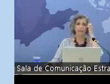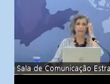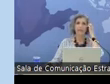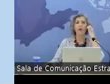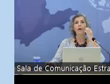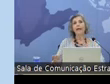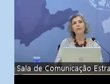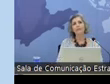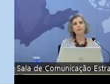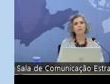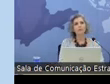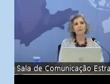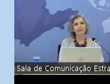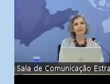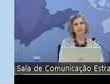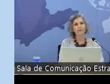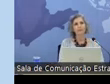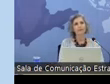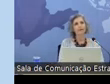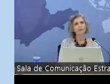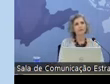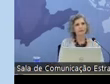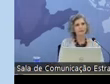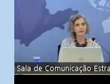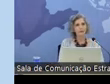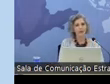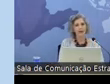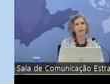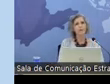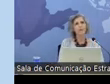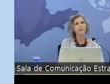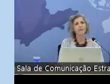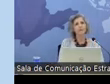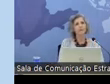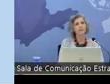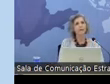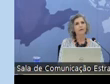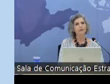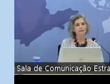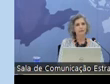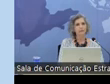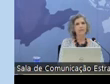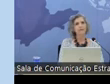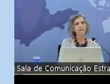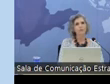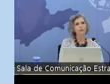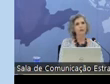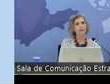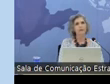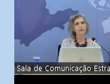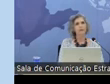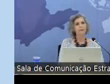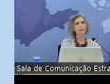distância na agência do pré-natal é um indicador de processo para certificação a cobertura tem que ser maior igual 95%